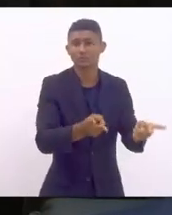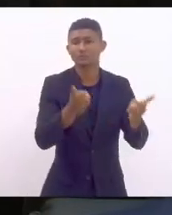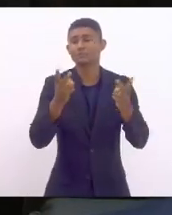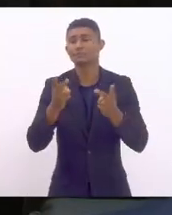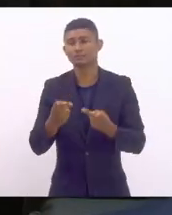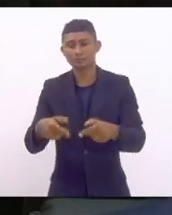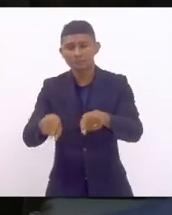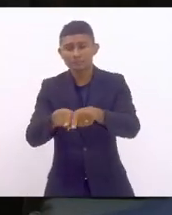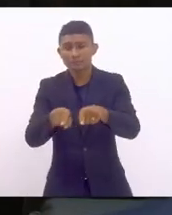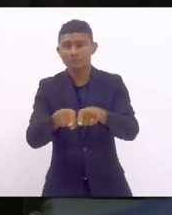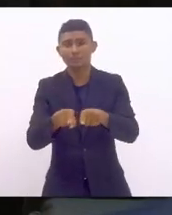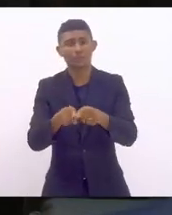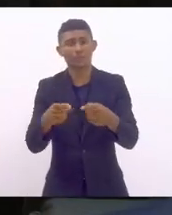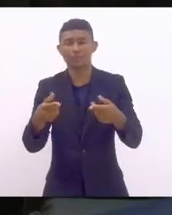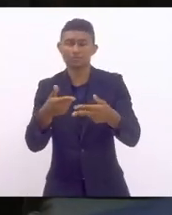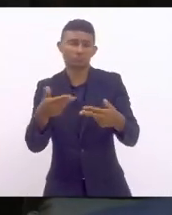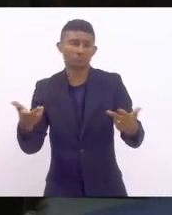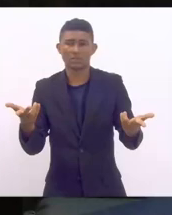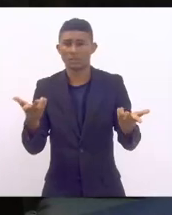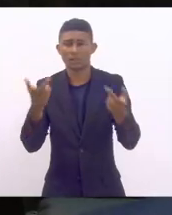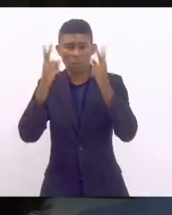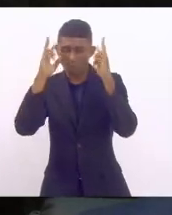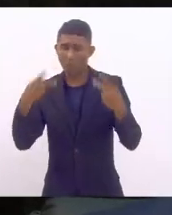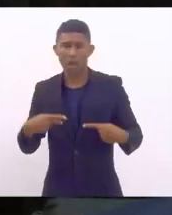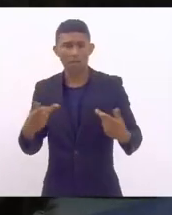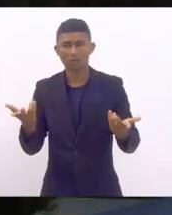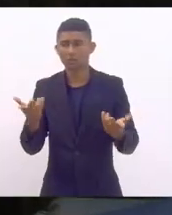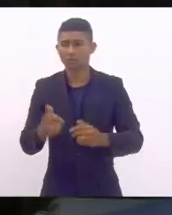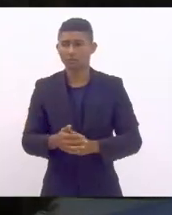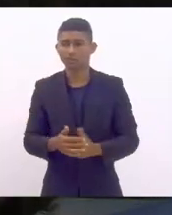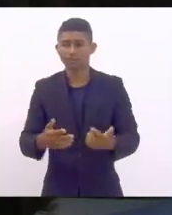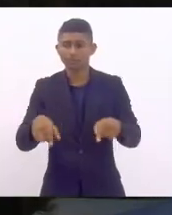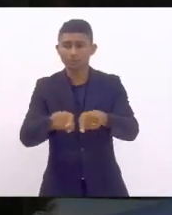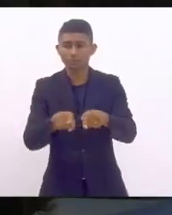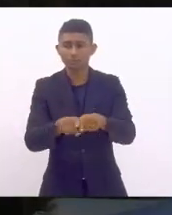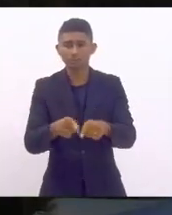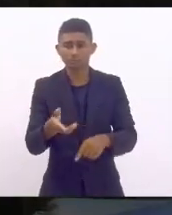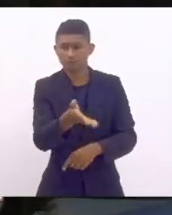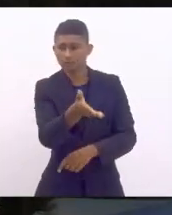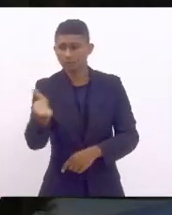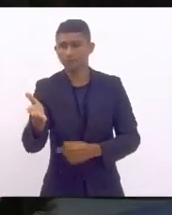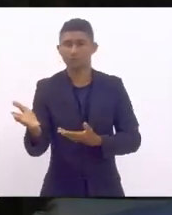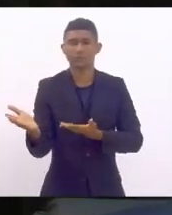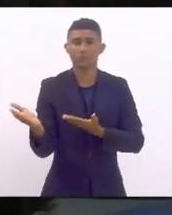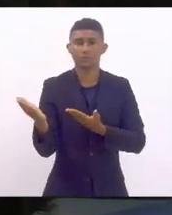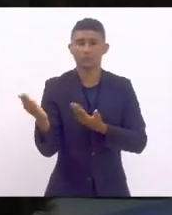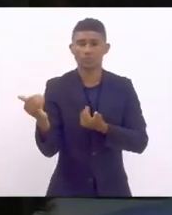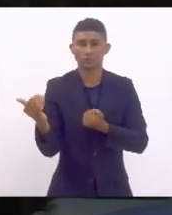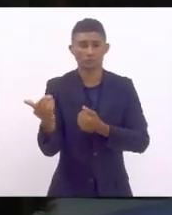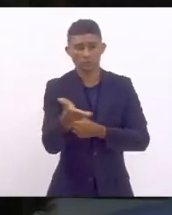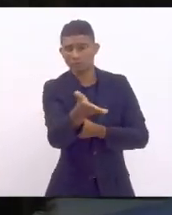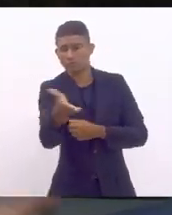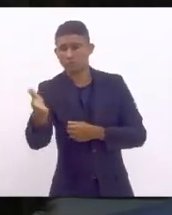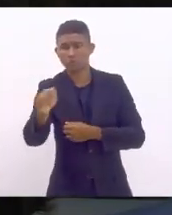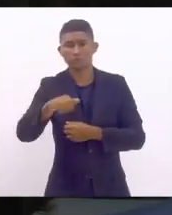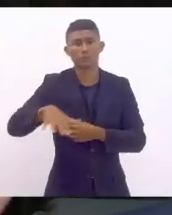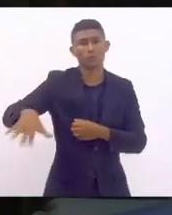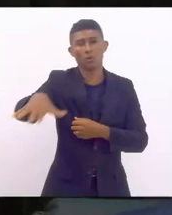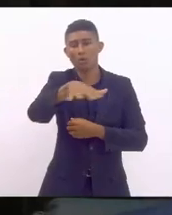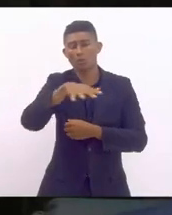Recursos Humanos gerar para esta geração futura essa geração presente